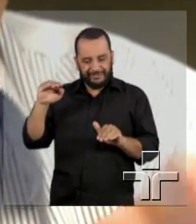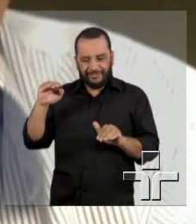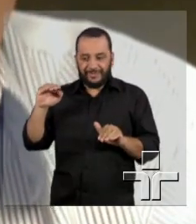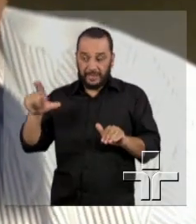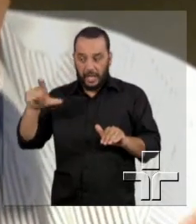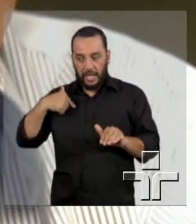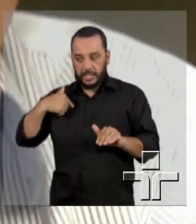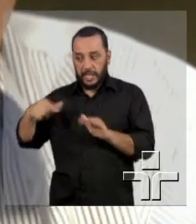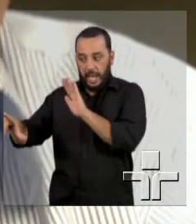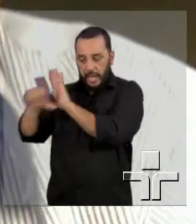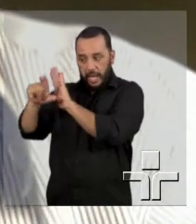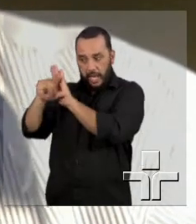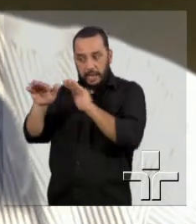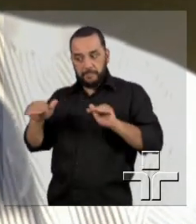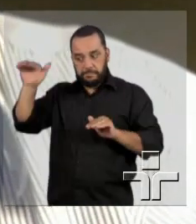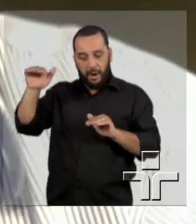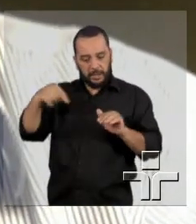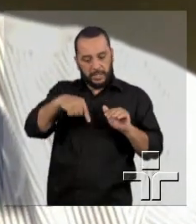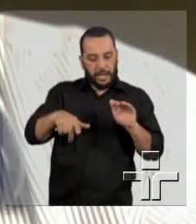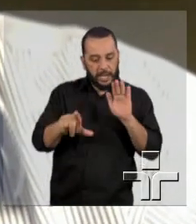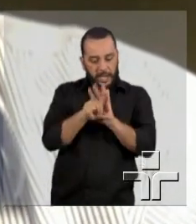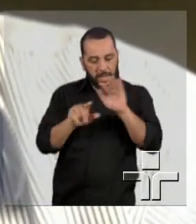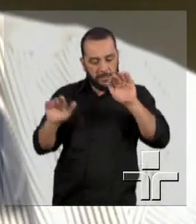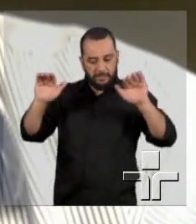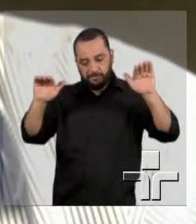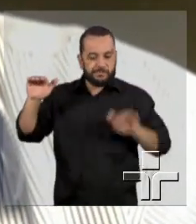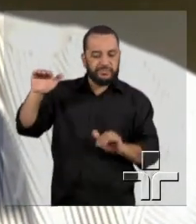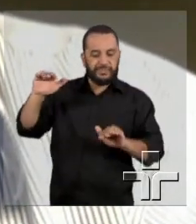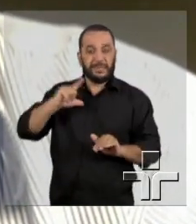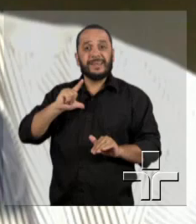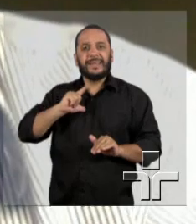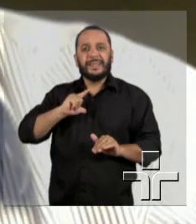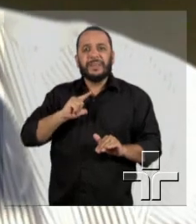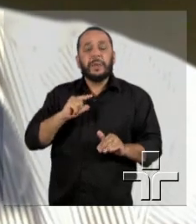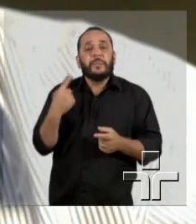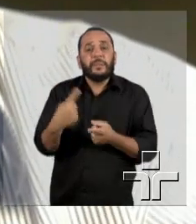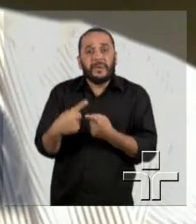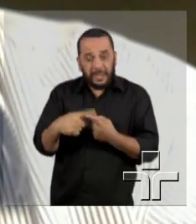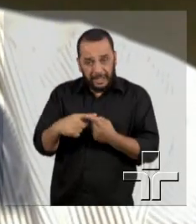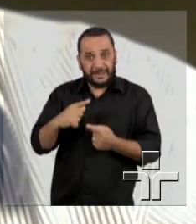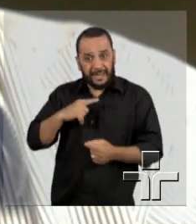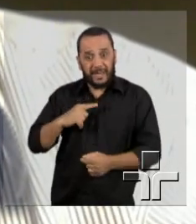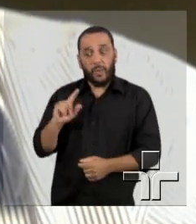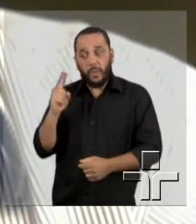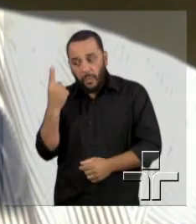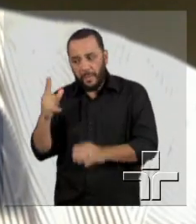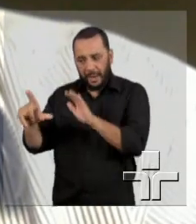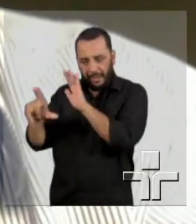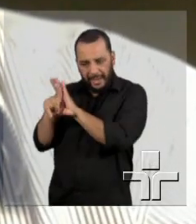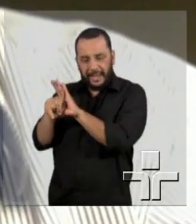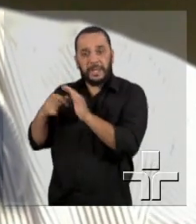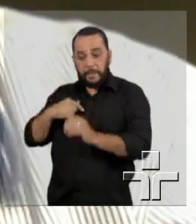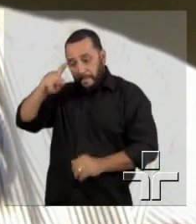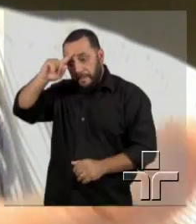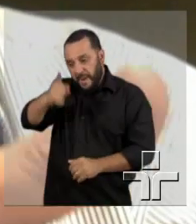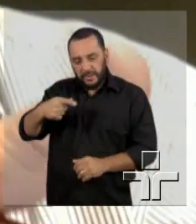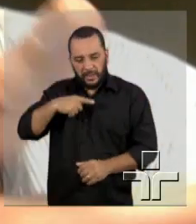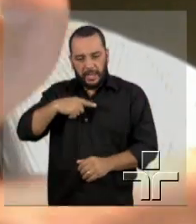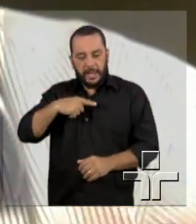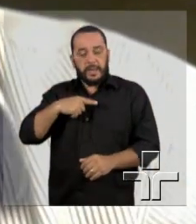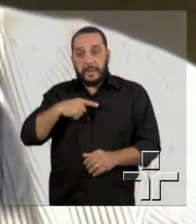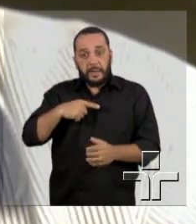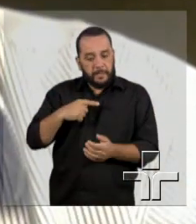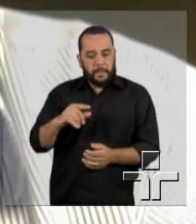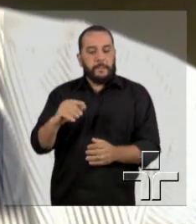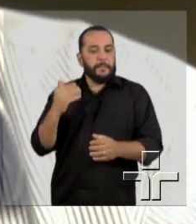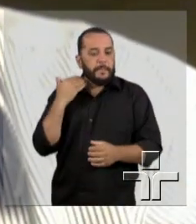legislativo, né, que é uma lei ordinária, do artigo 15 do COAF, porque uma exige a quebra de sigilo